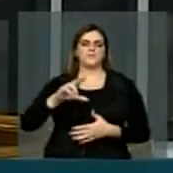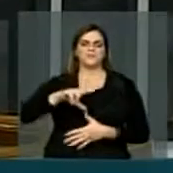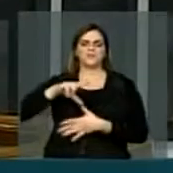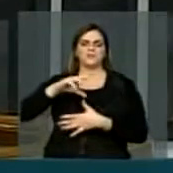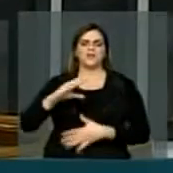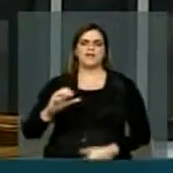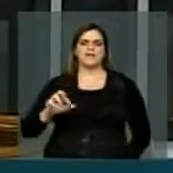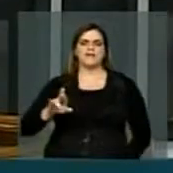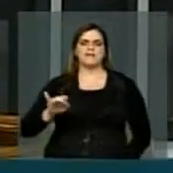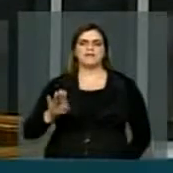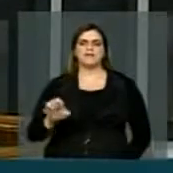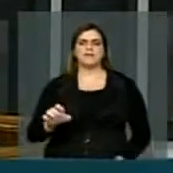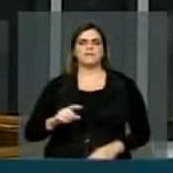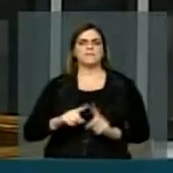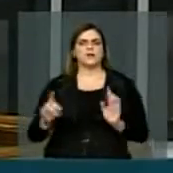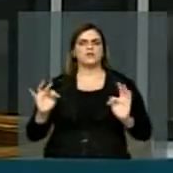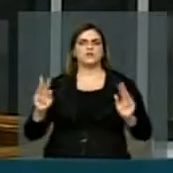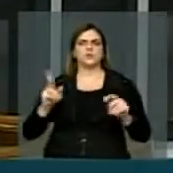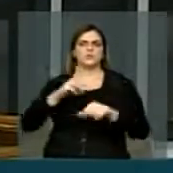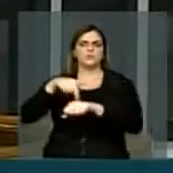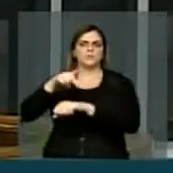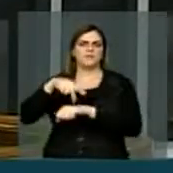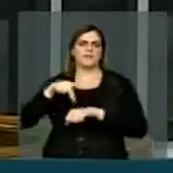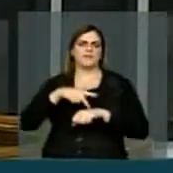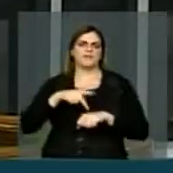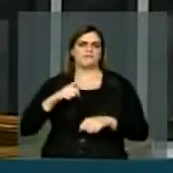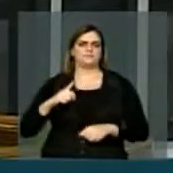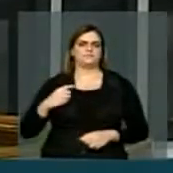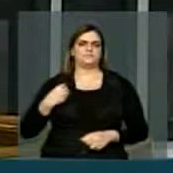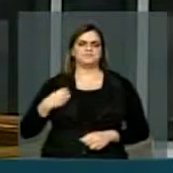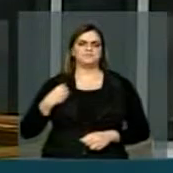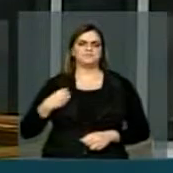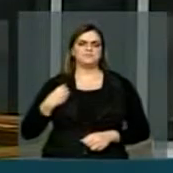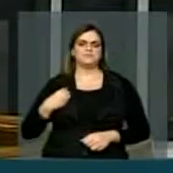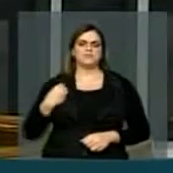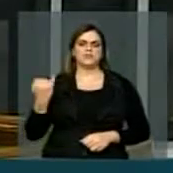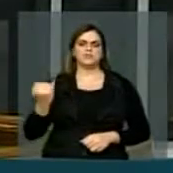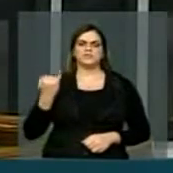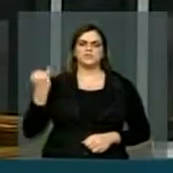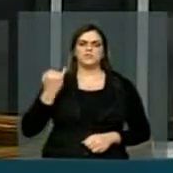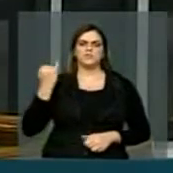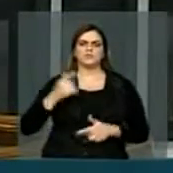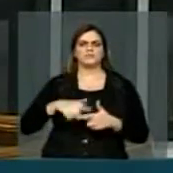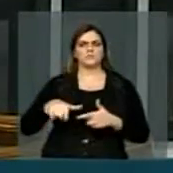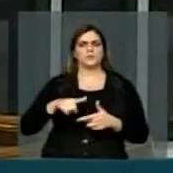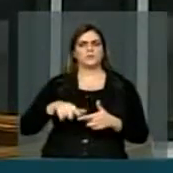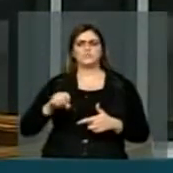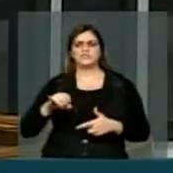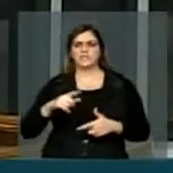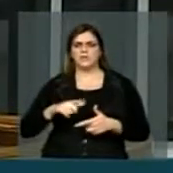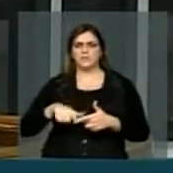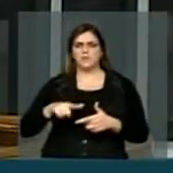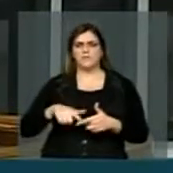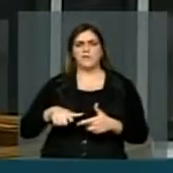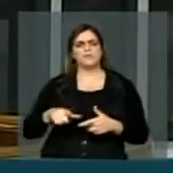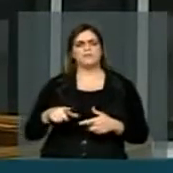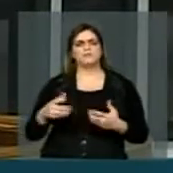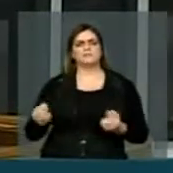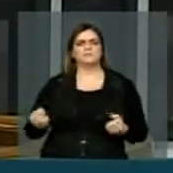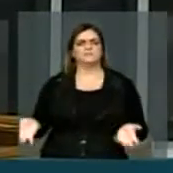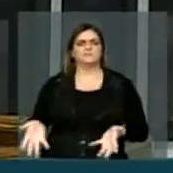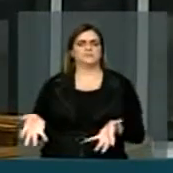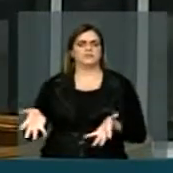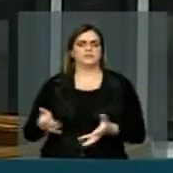Caribe, mas em todas as nações onde represente agravos importantes à saúde pública.